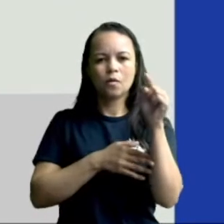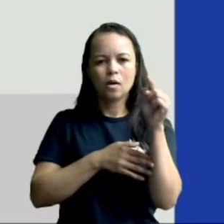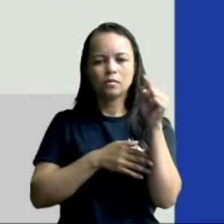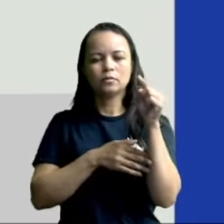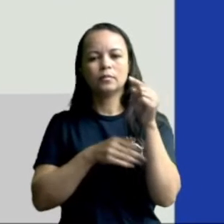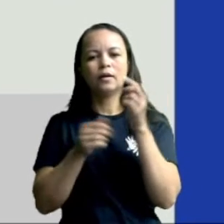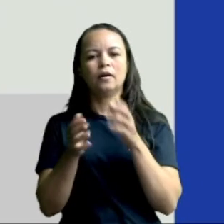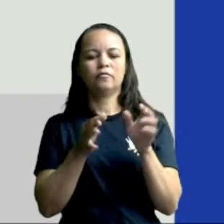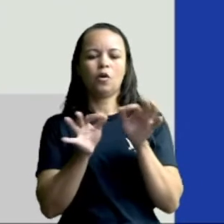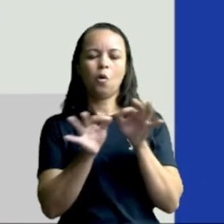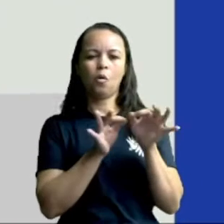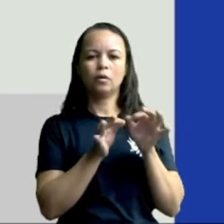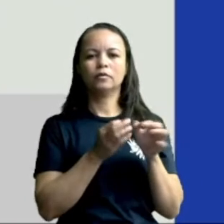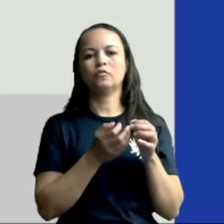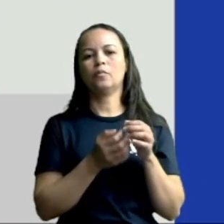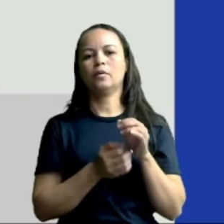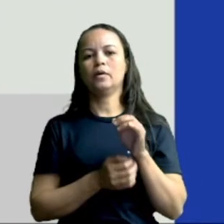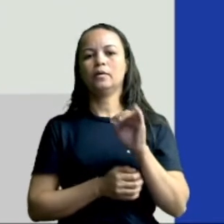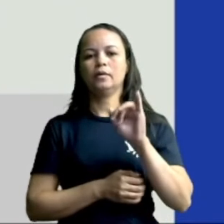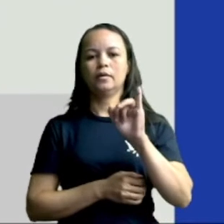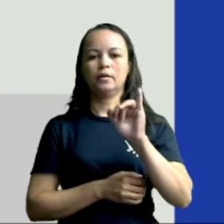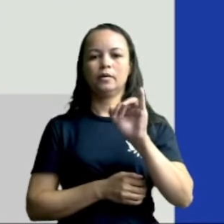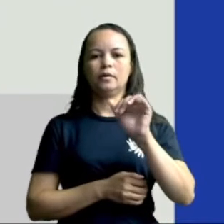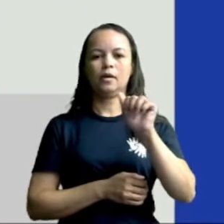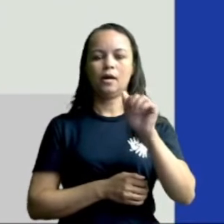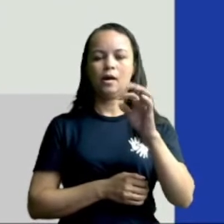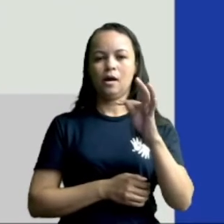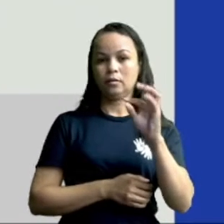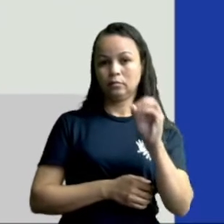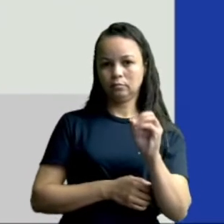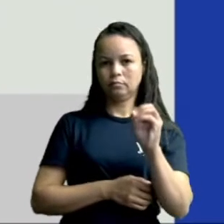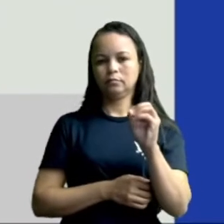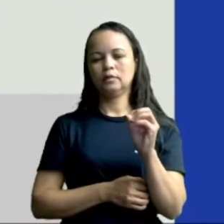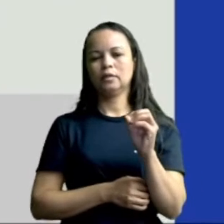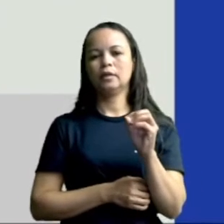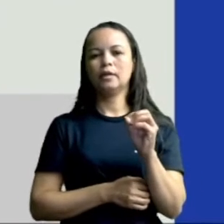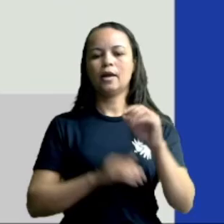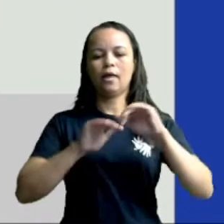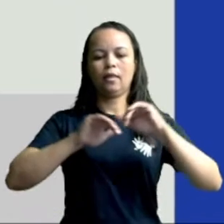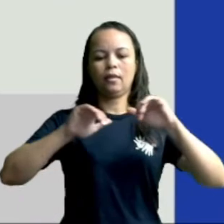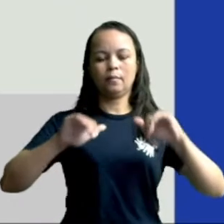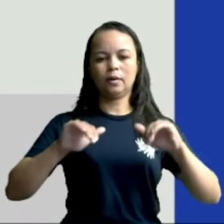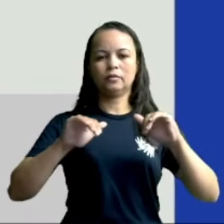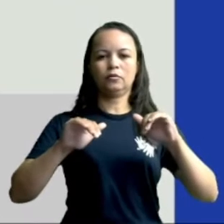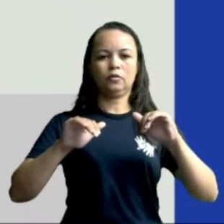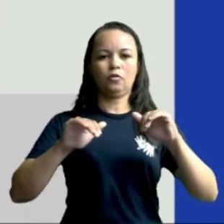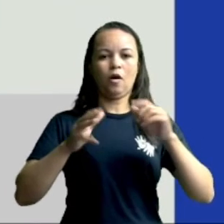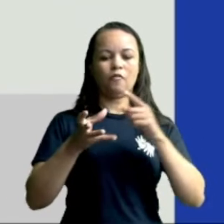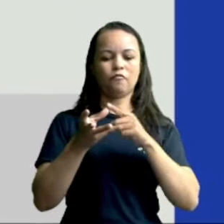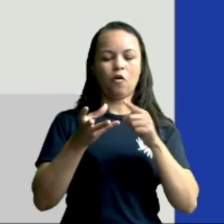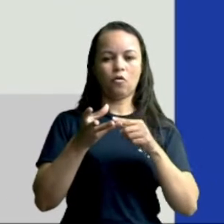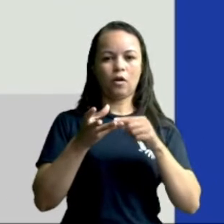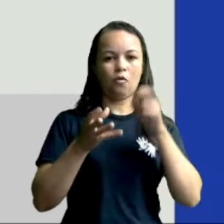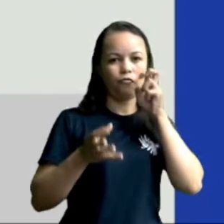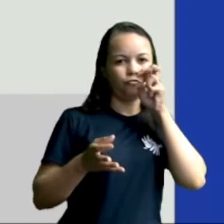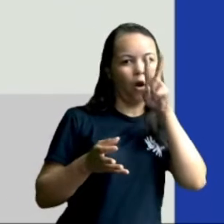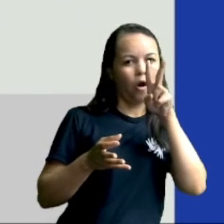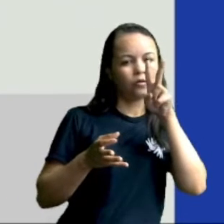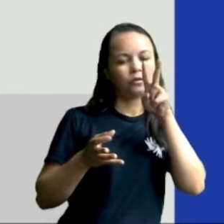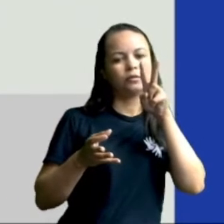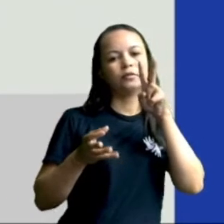que formam um hiato, que é a separação de uma vogal forte e de uma